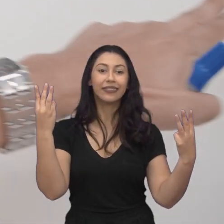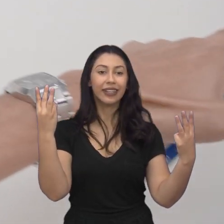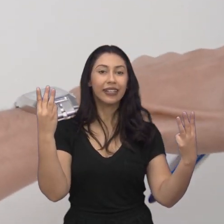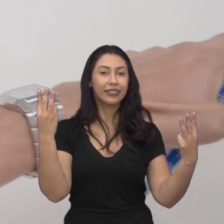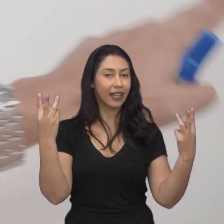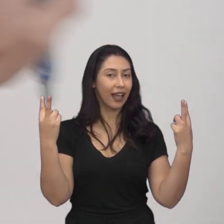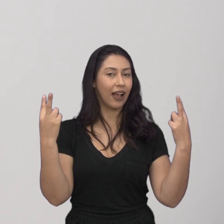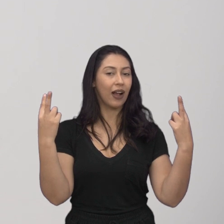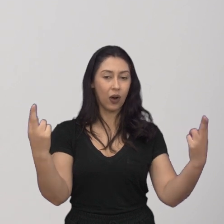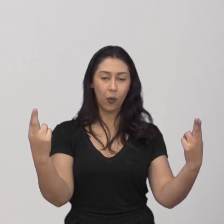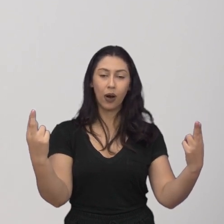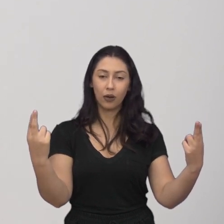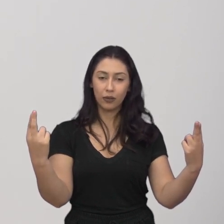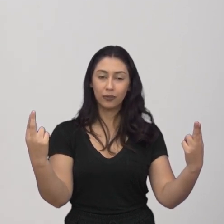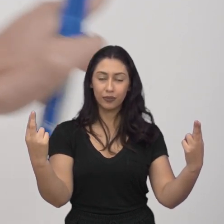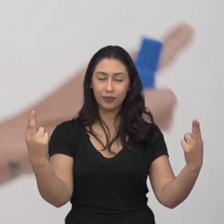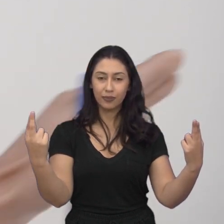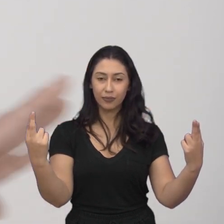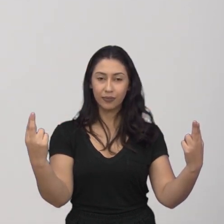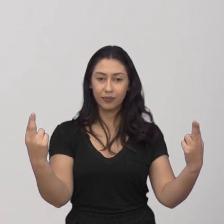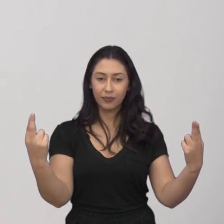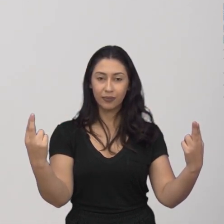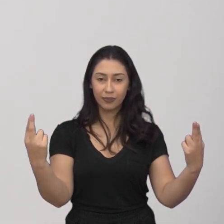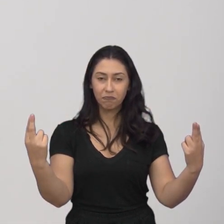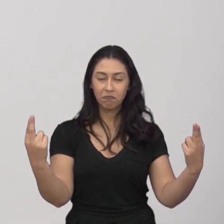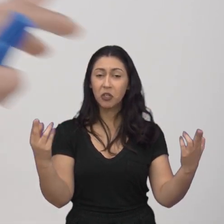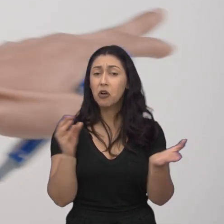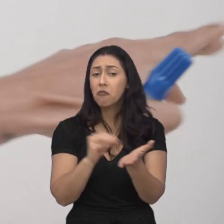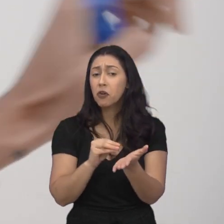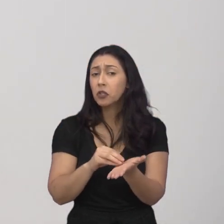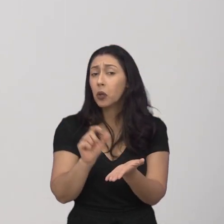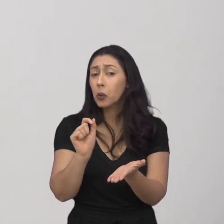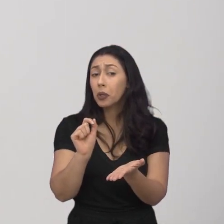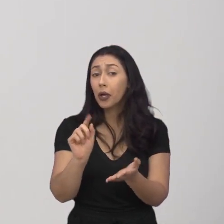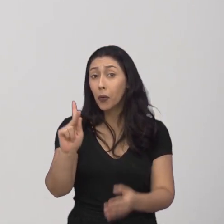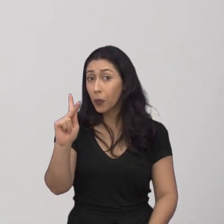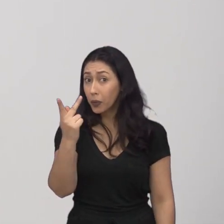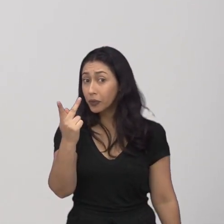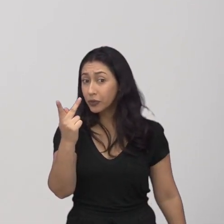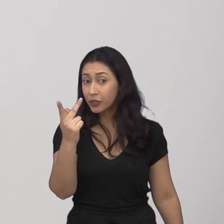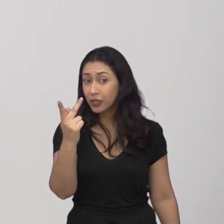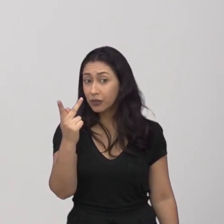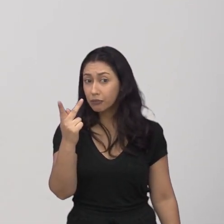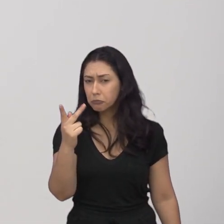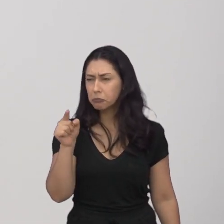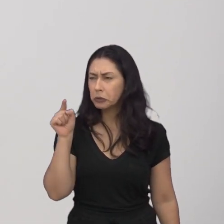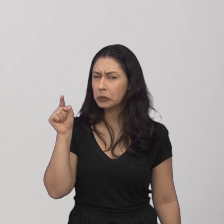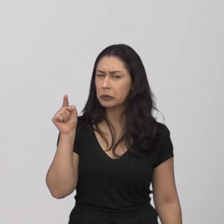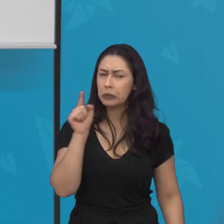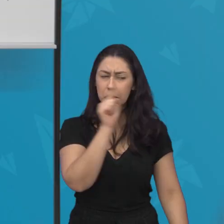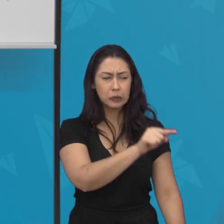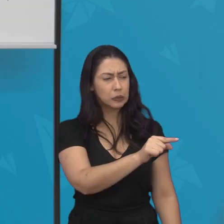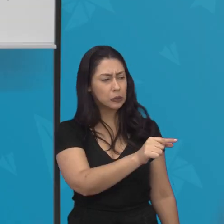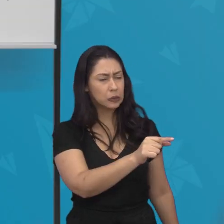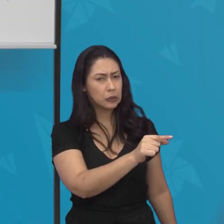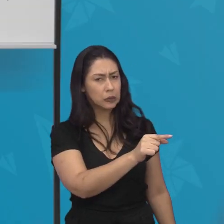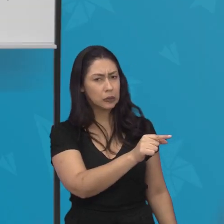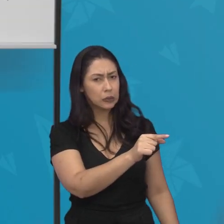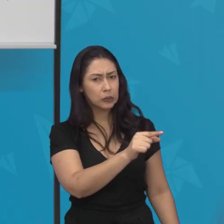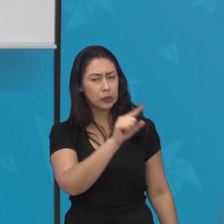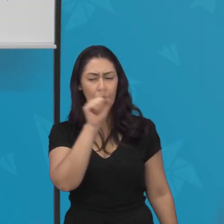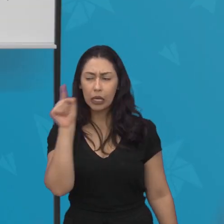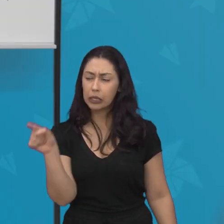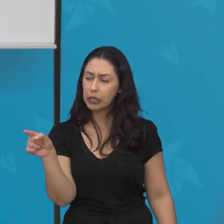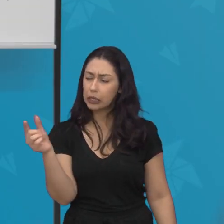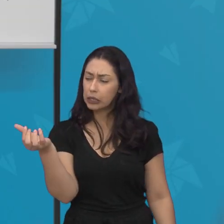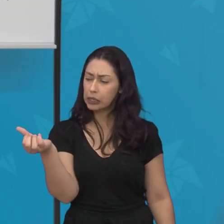está igual ali, né, o número de enxofre, o número de oxigênio, fica faltando apenas o que? O hidrogênio. 3 vezes 2, 6, né? Então temos